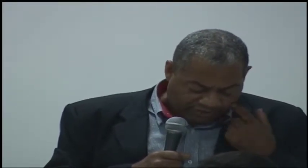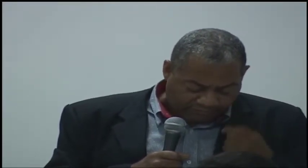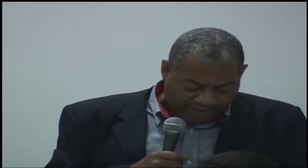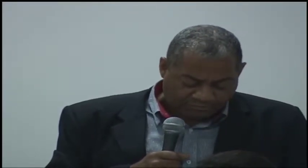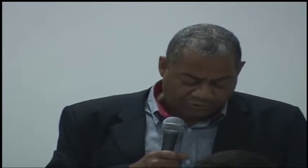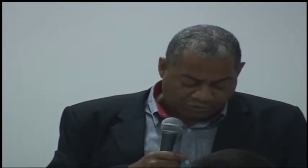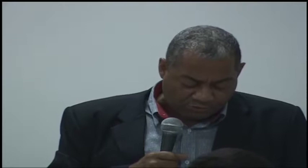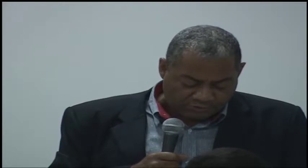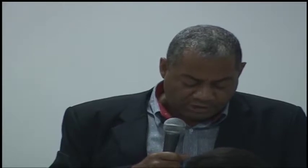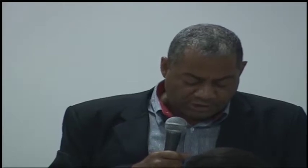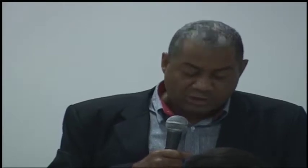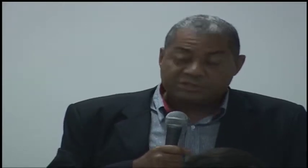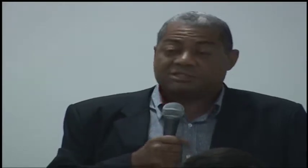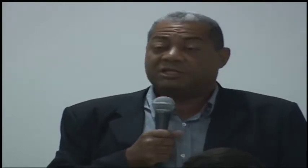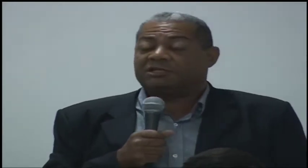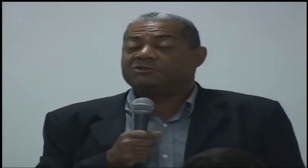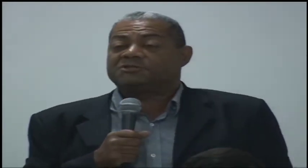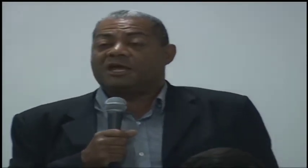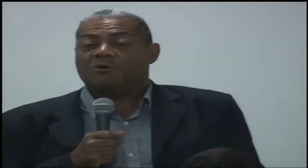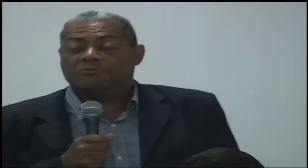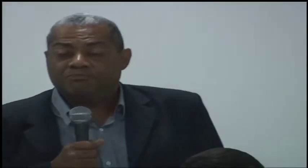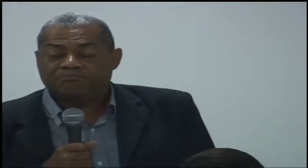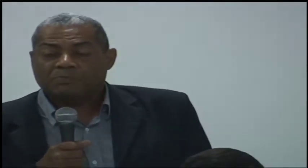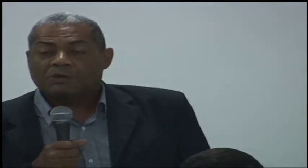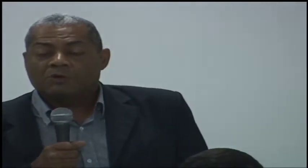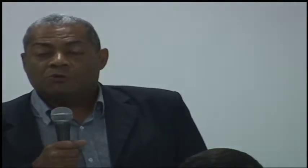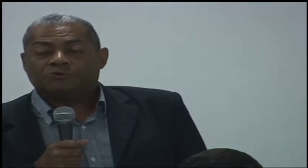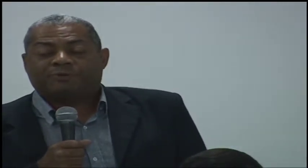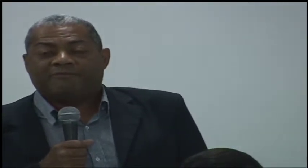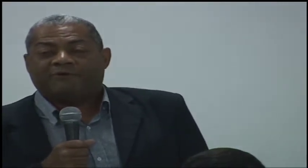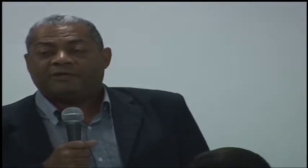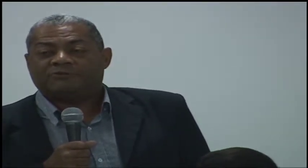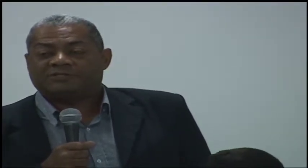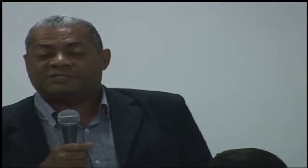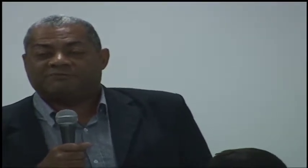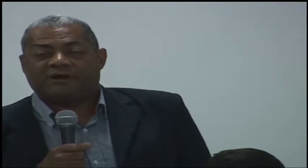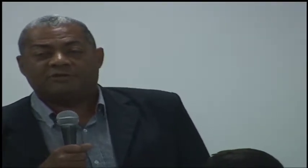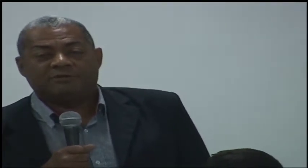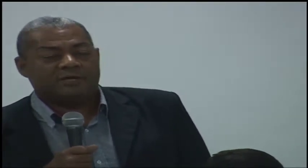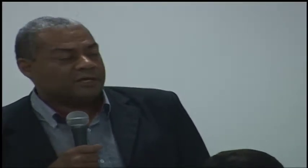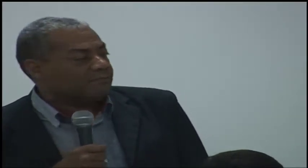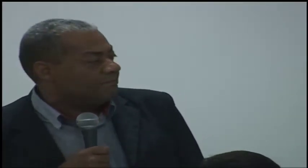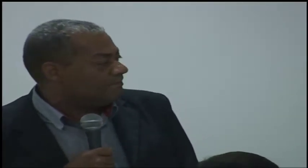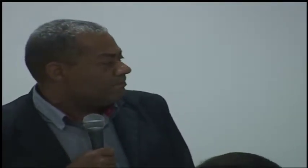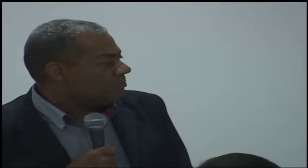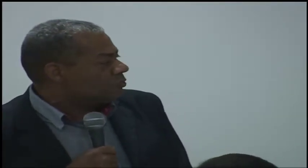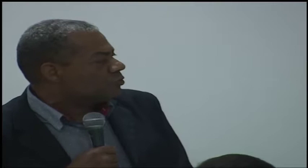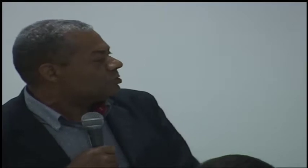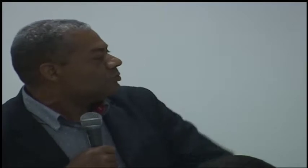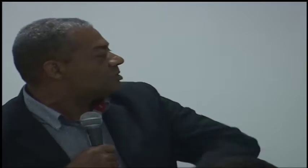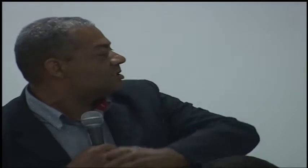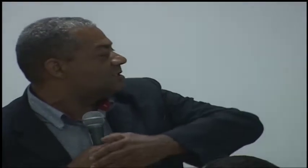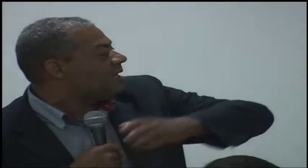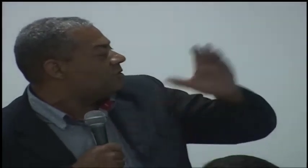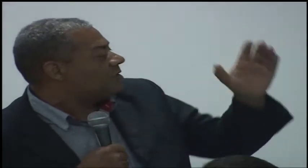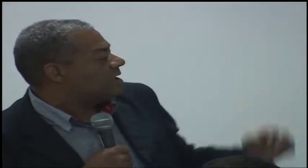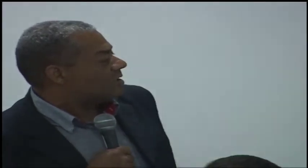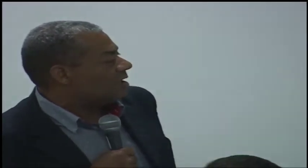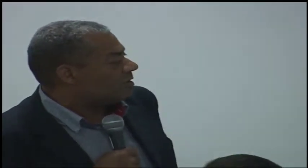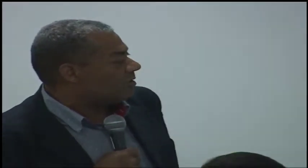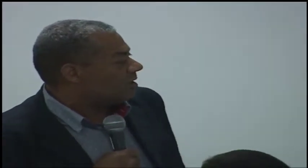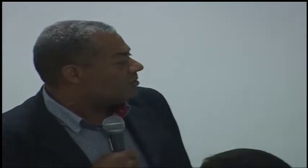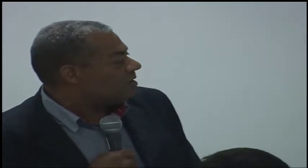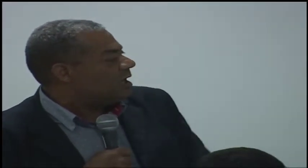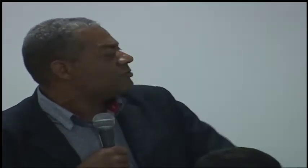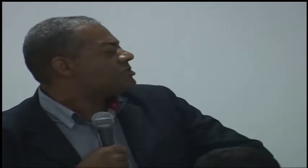no governo do Mário Botião. Distrito Industrial. Os prefeitos que tiveram em Limeira, nos últimos 180